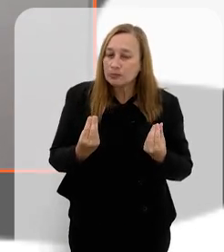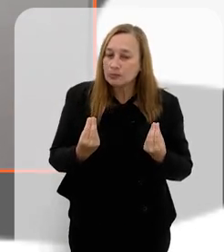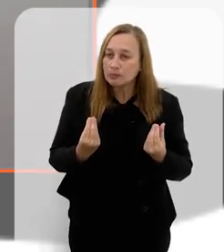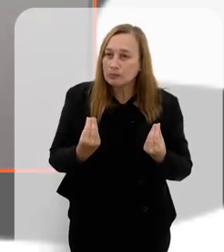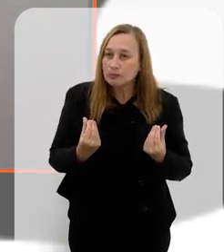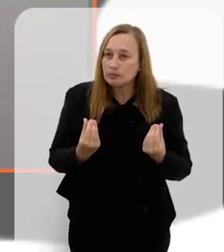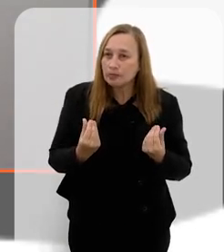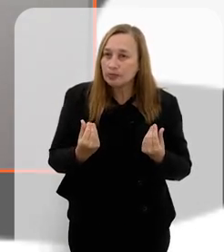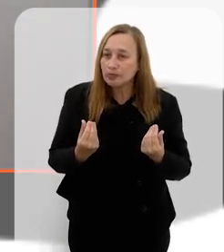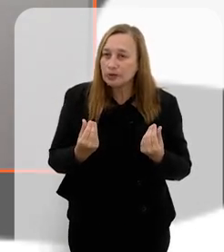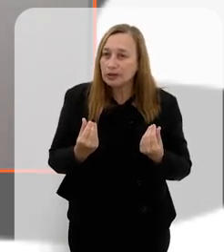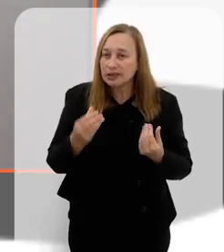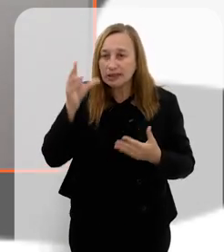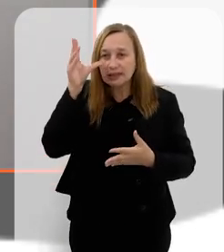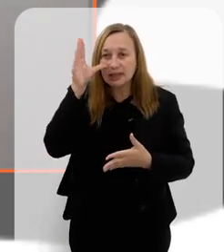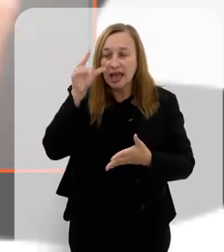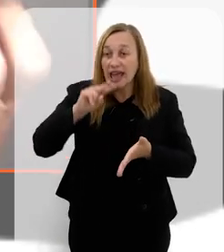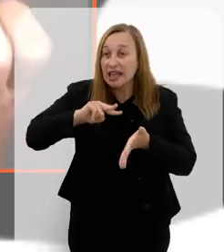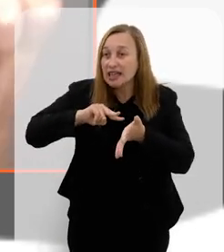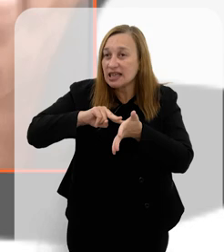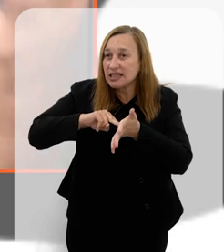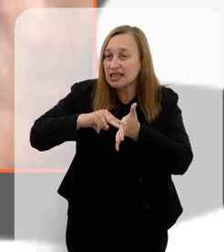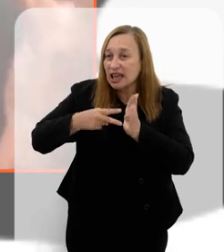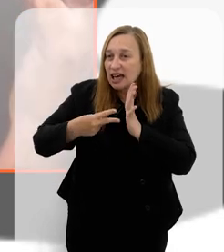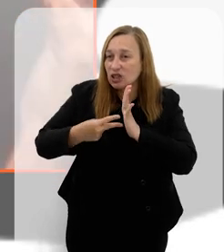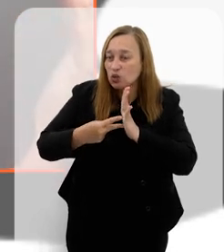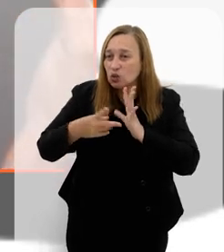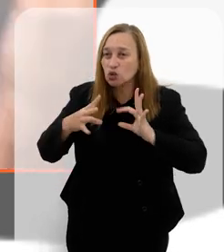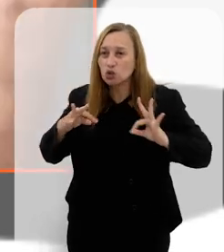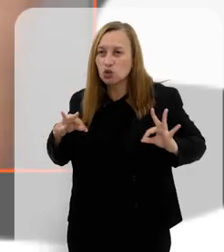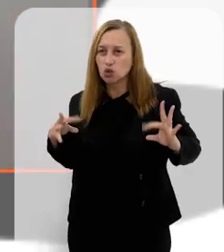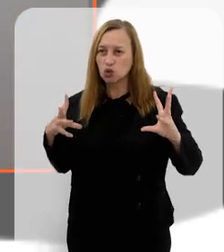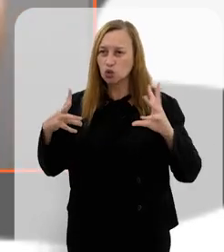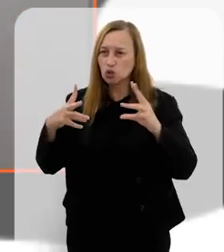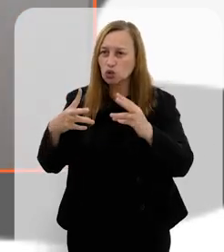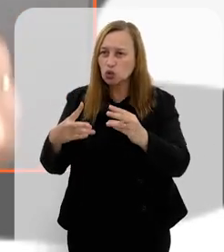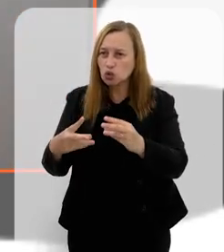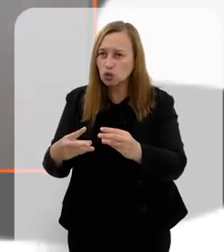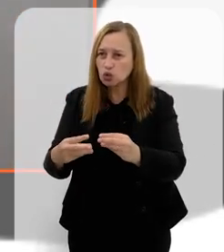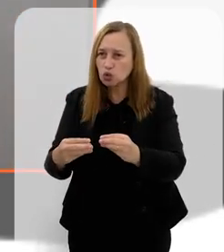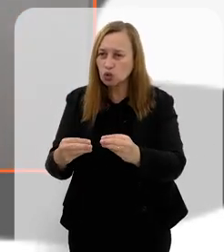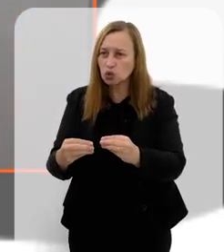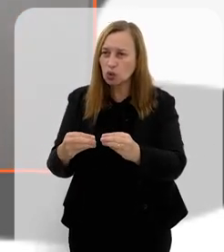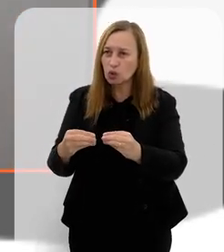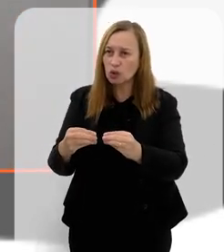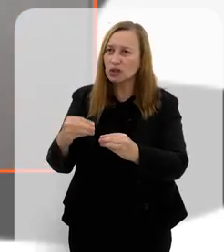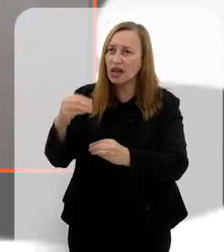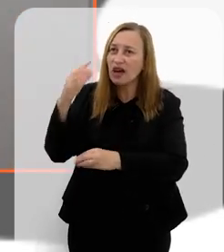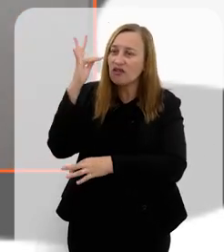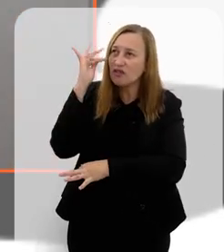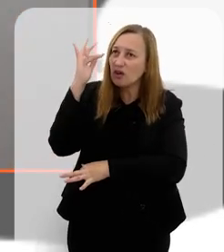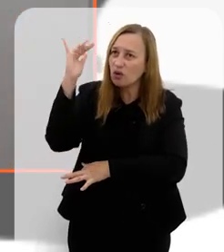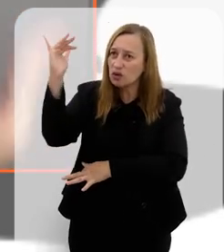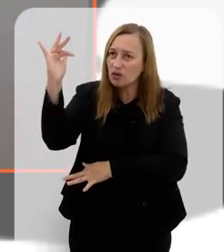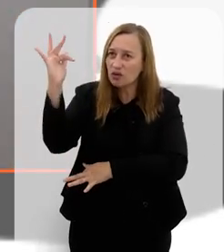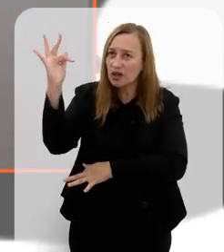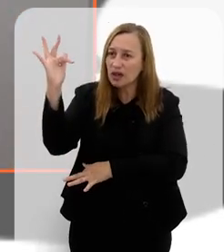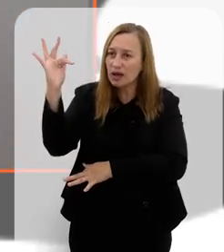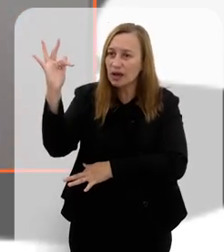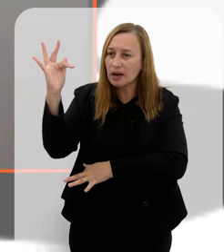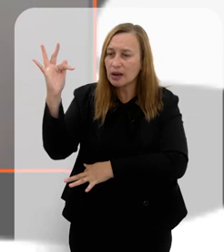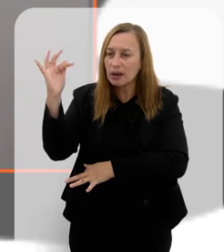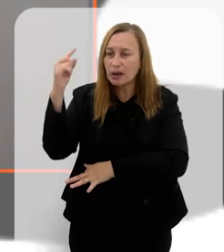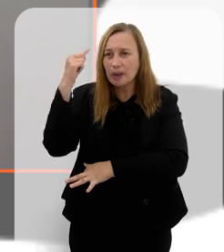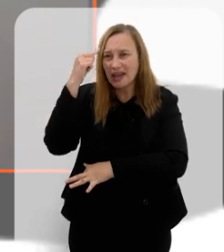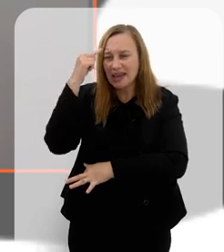muito interessante, que ele traduz toda a densidade dos filósofos para palavras que